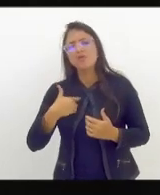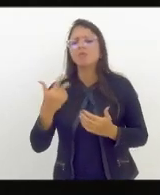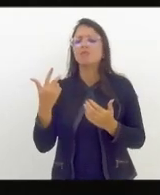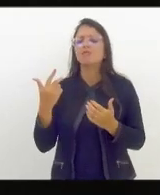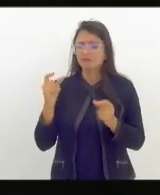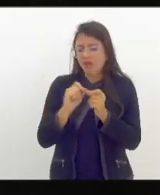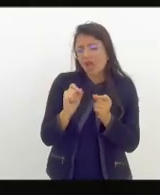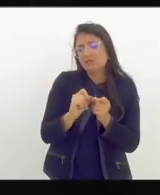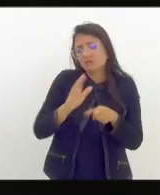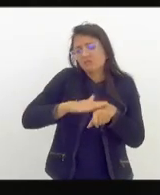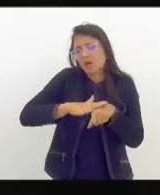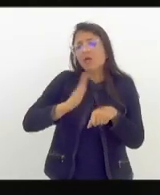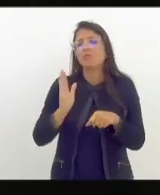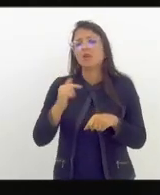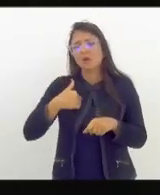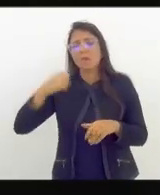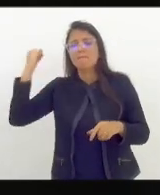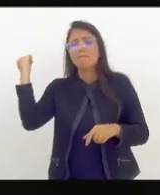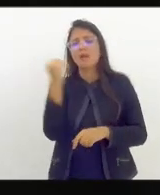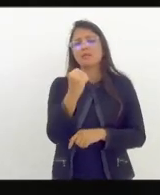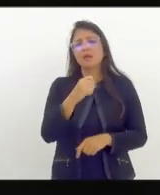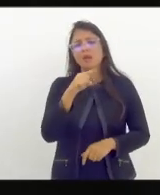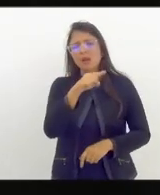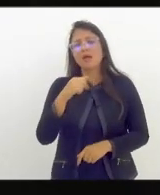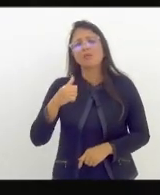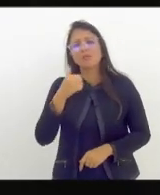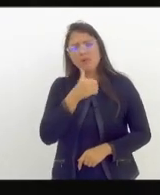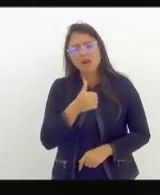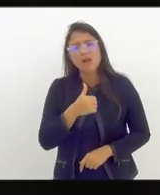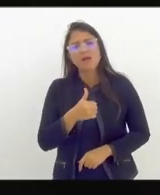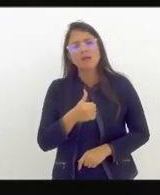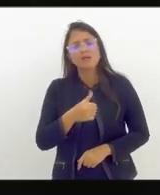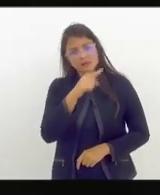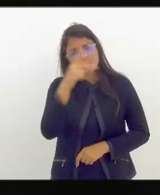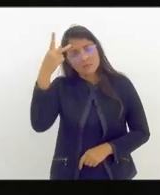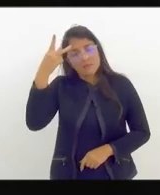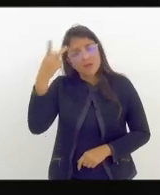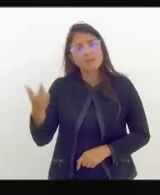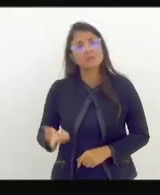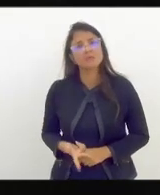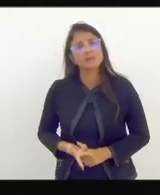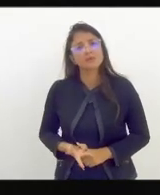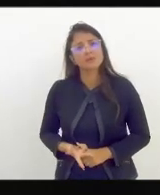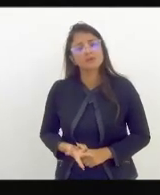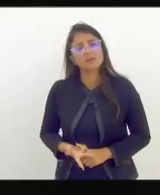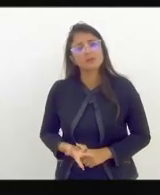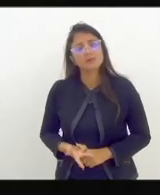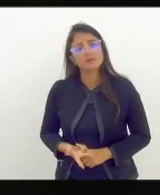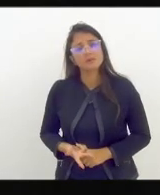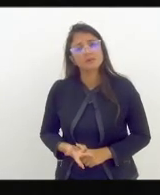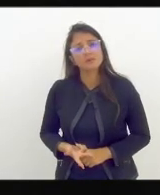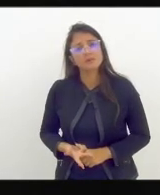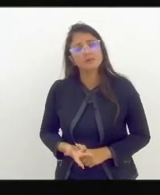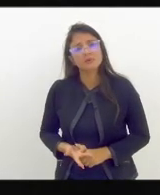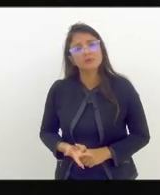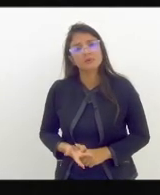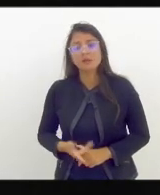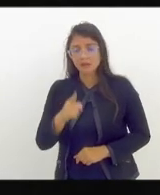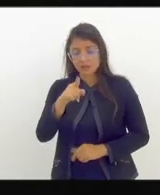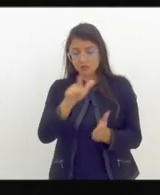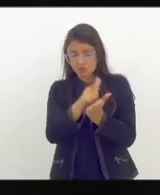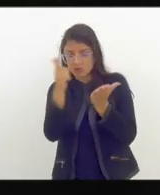de 40 anos em São Vicente, no litoral de São Paulo, conforme foi apurado, né, pelo jornal que